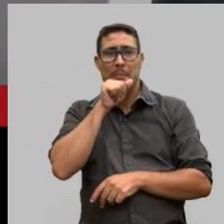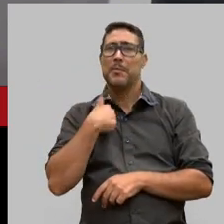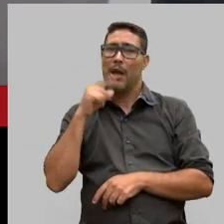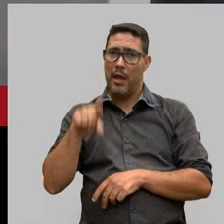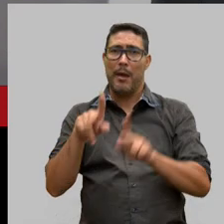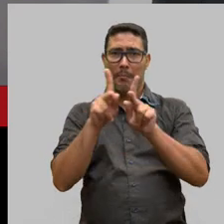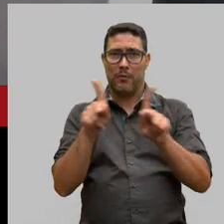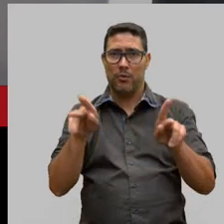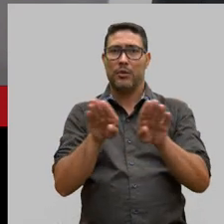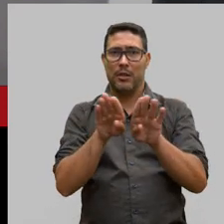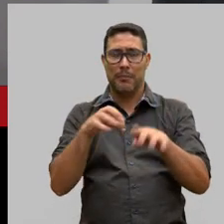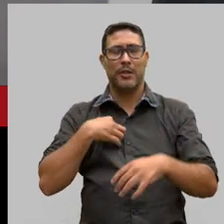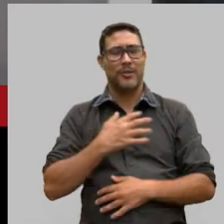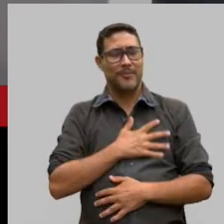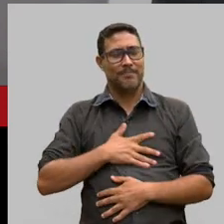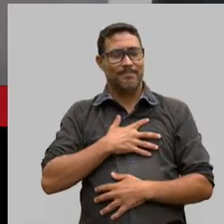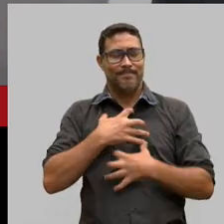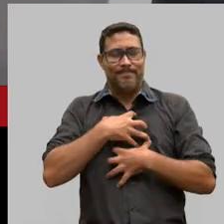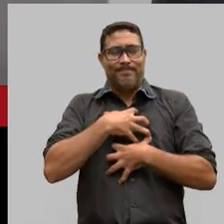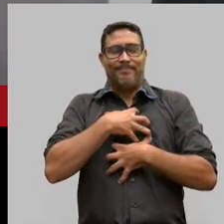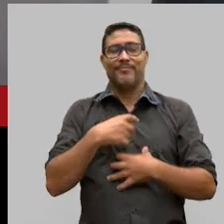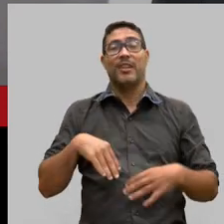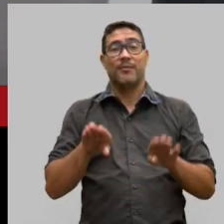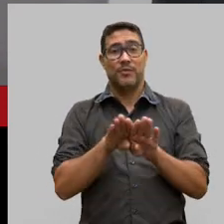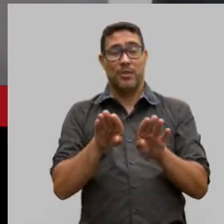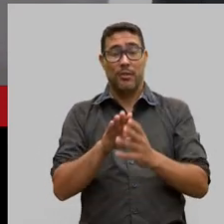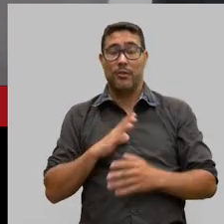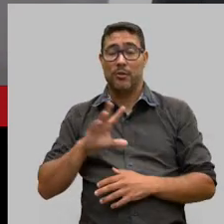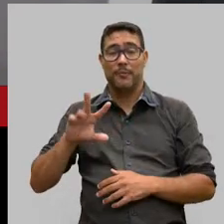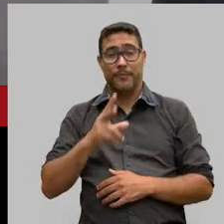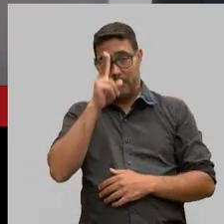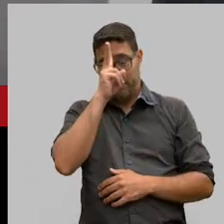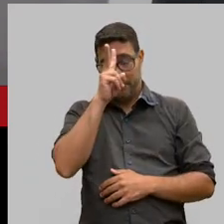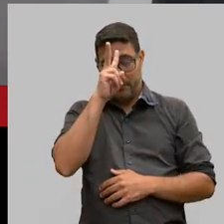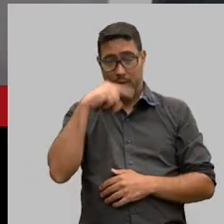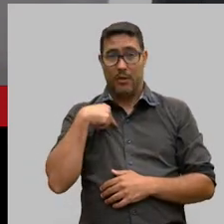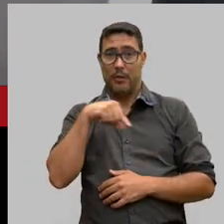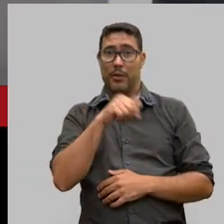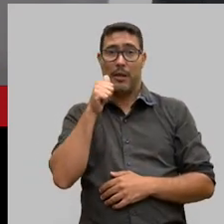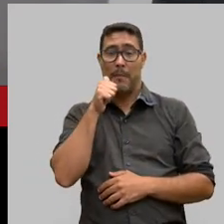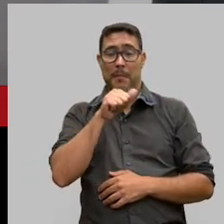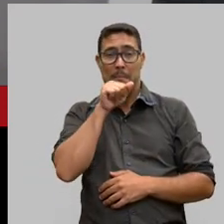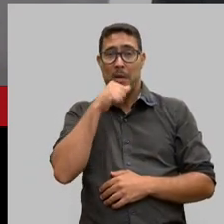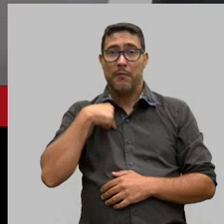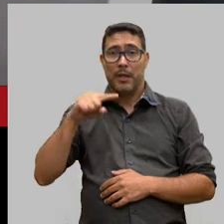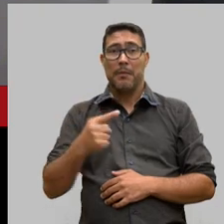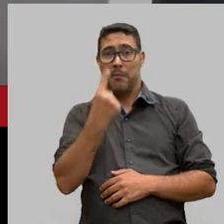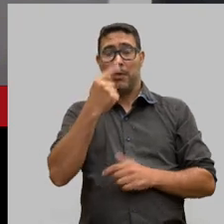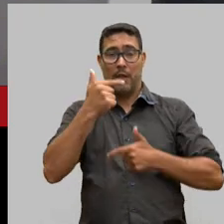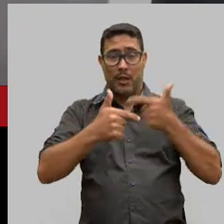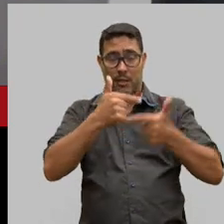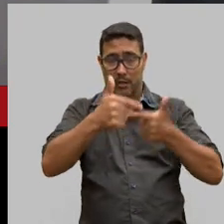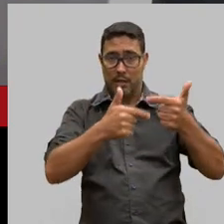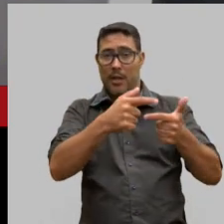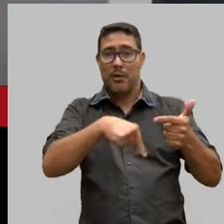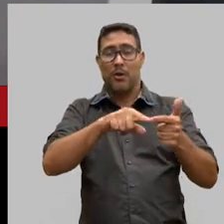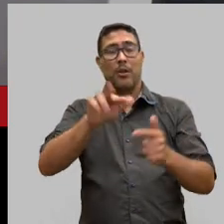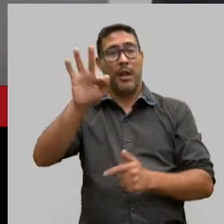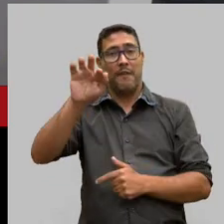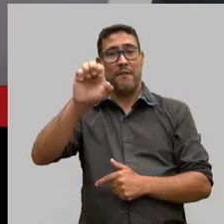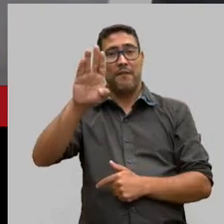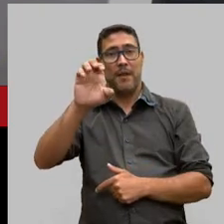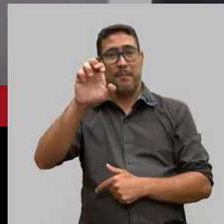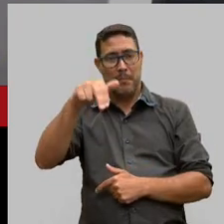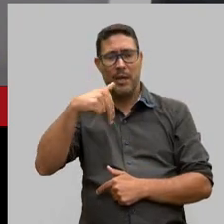orgulho disso e um dos primeiros lugares que minha mãe lecionou foi na FEB e eu tenho algumas vagas